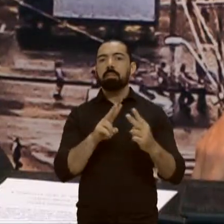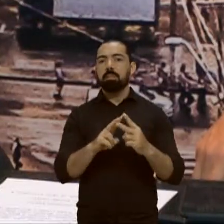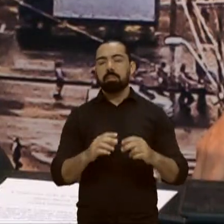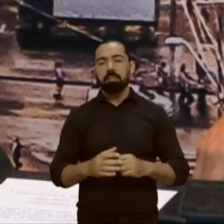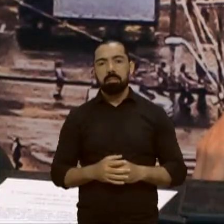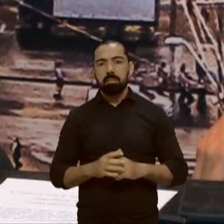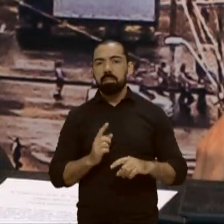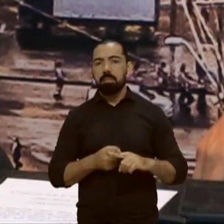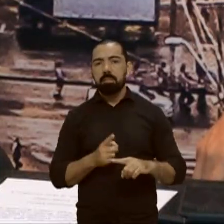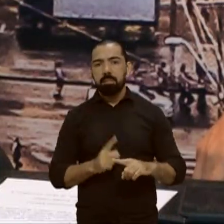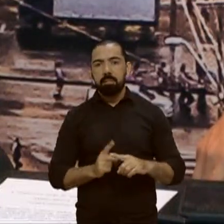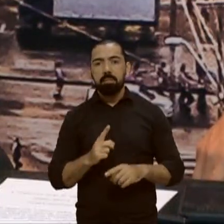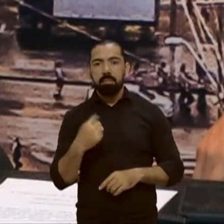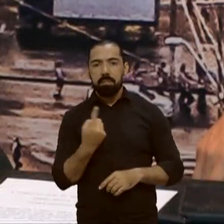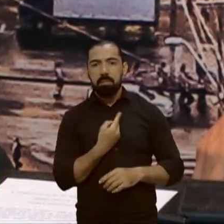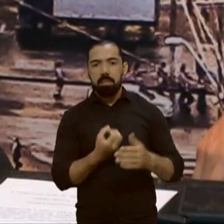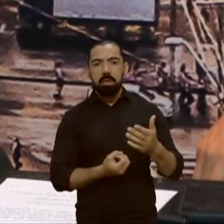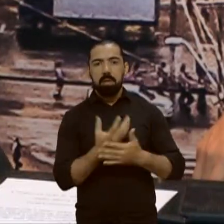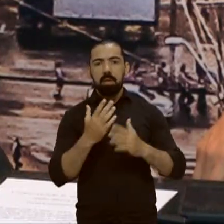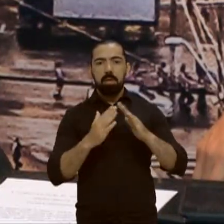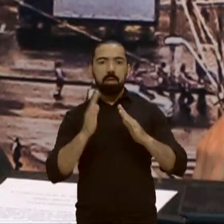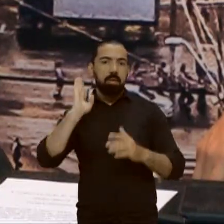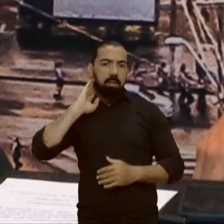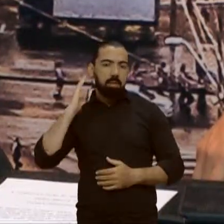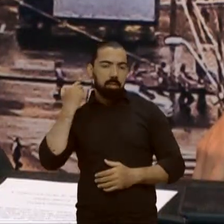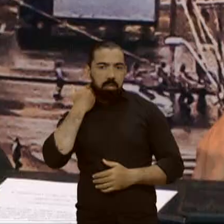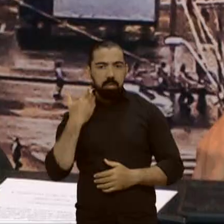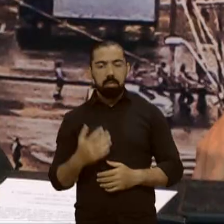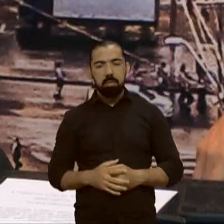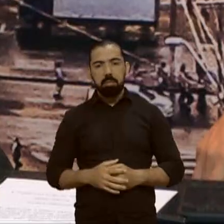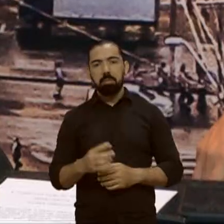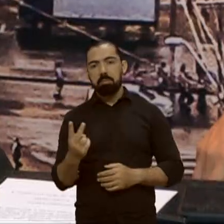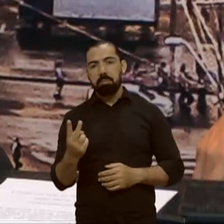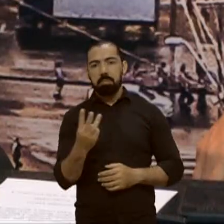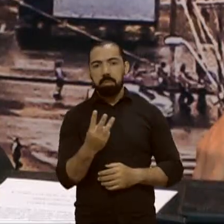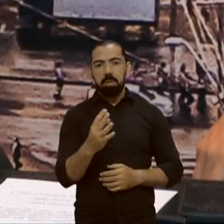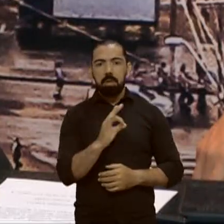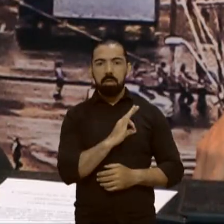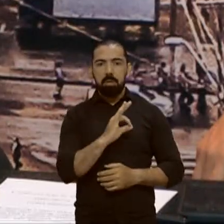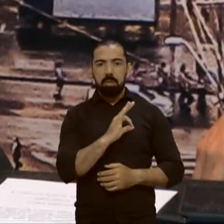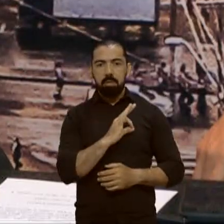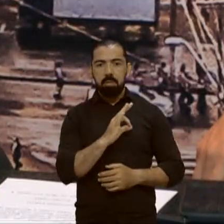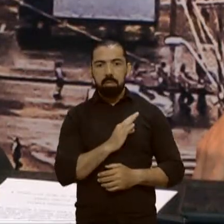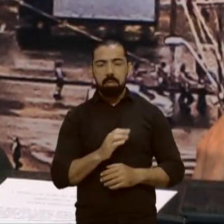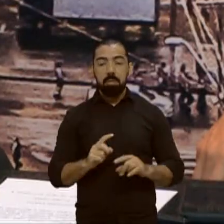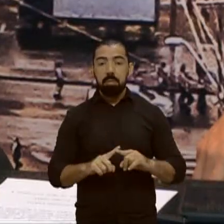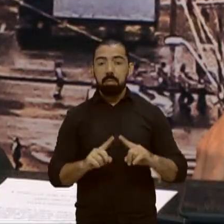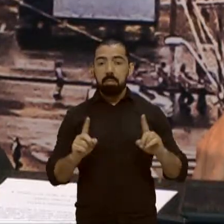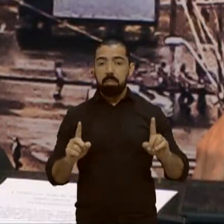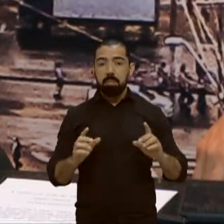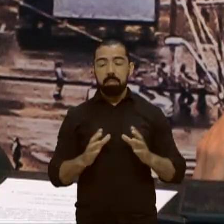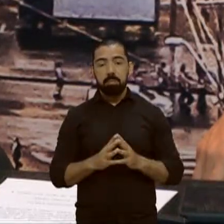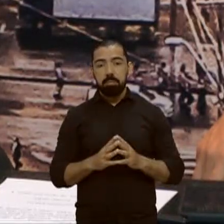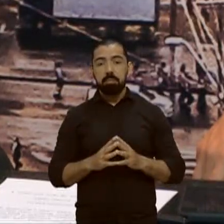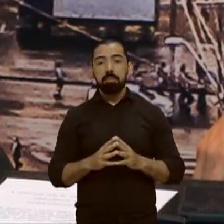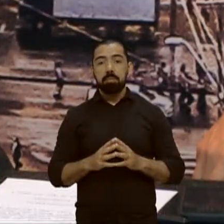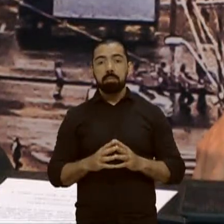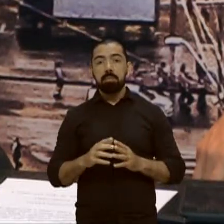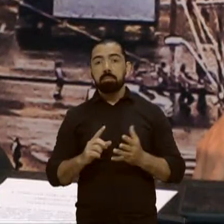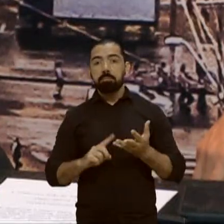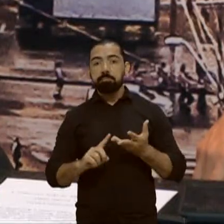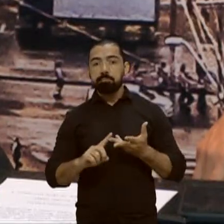não adianta nada fazer uma delegacia, colocar 2, 3 policiais e, quando chegar uma